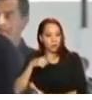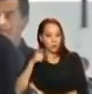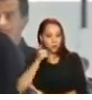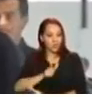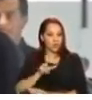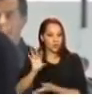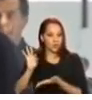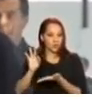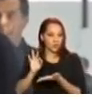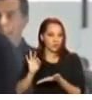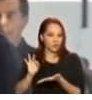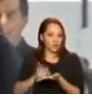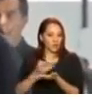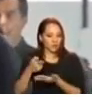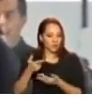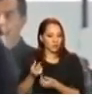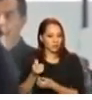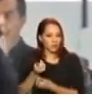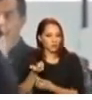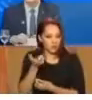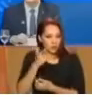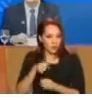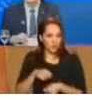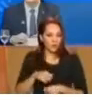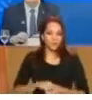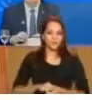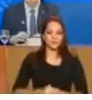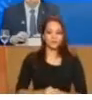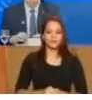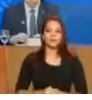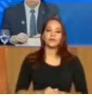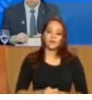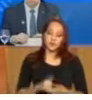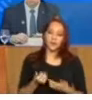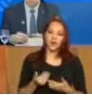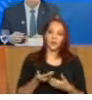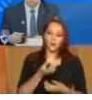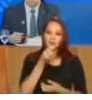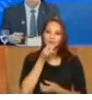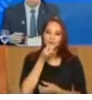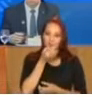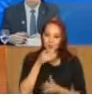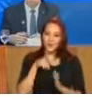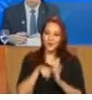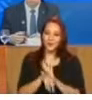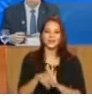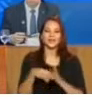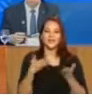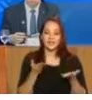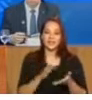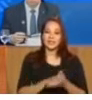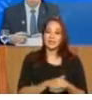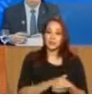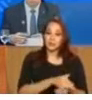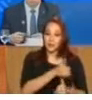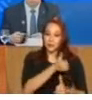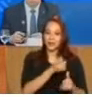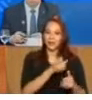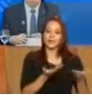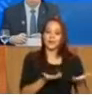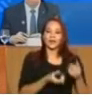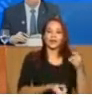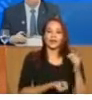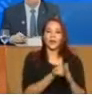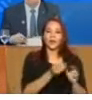acesso a esse auxílio? Délisa, ótima pergunta. Primeiro, por isso que a gente criou o